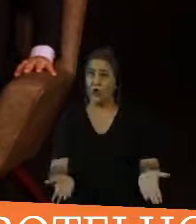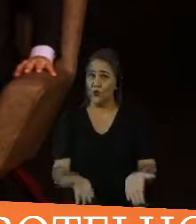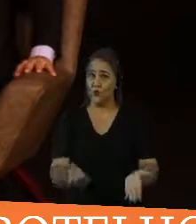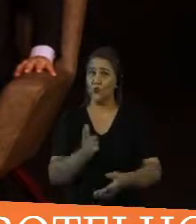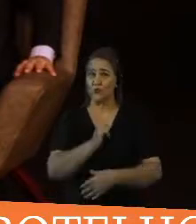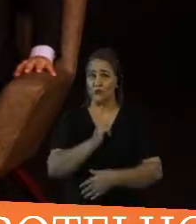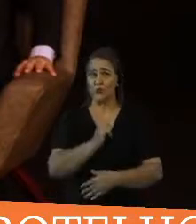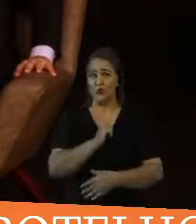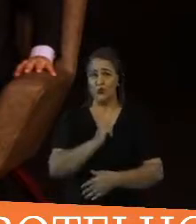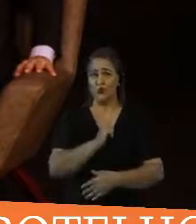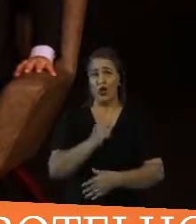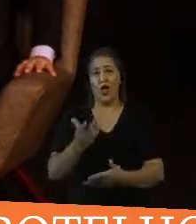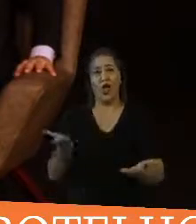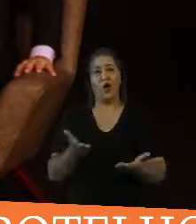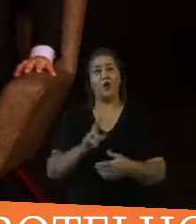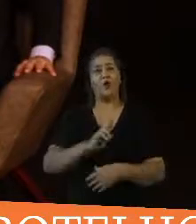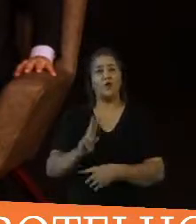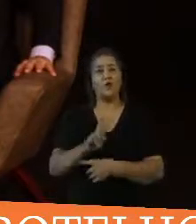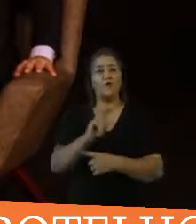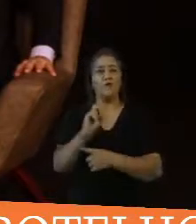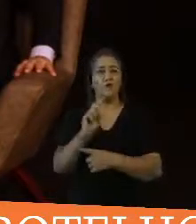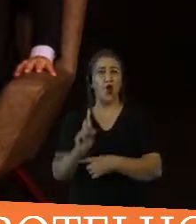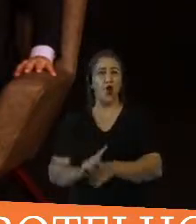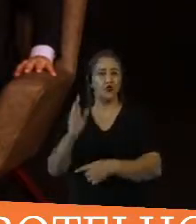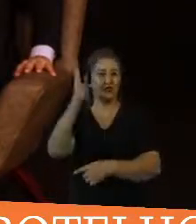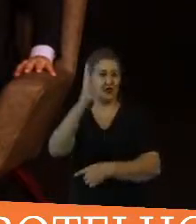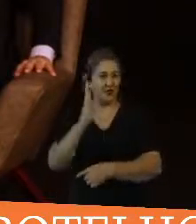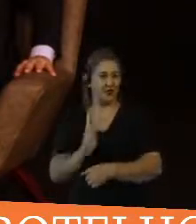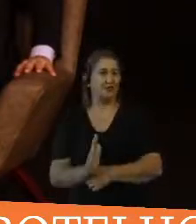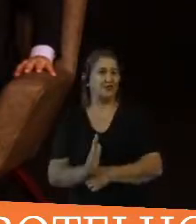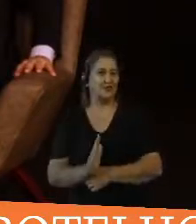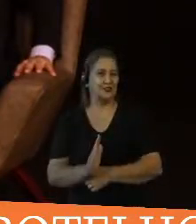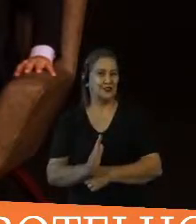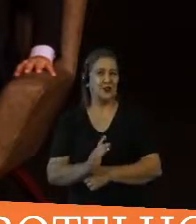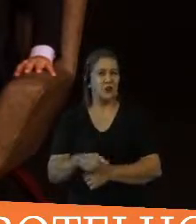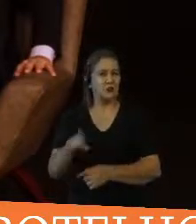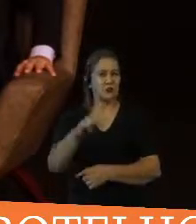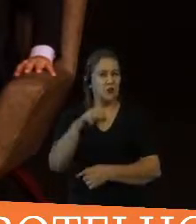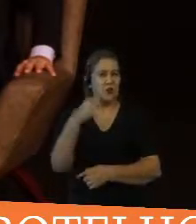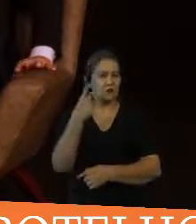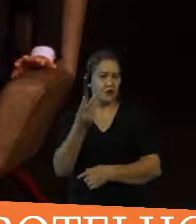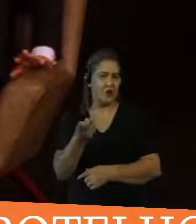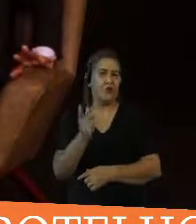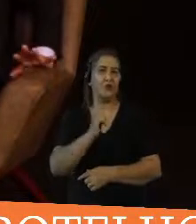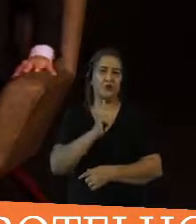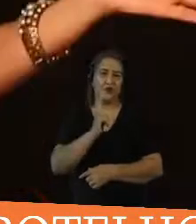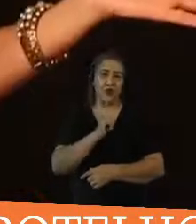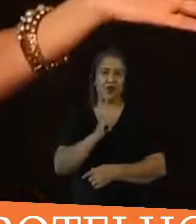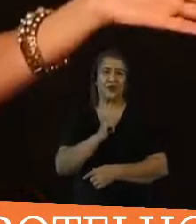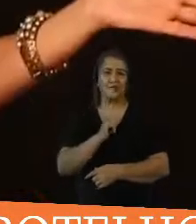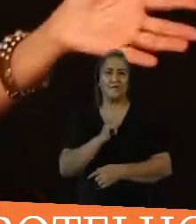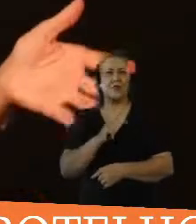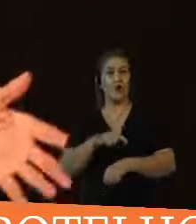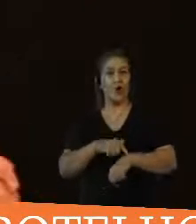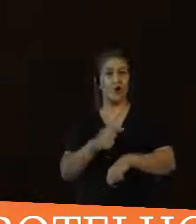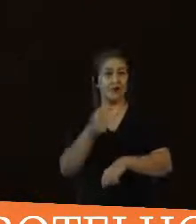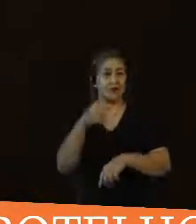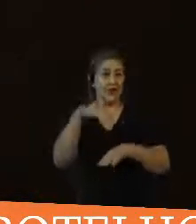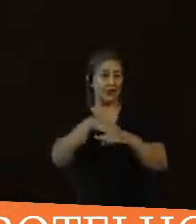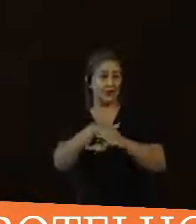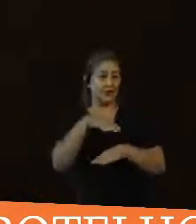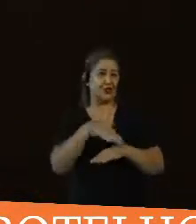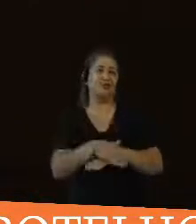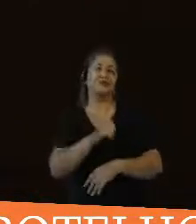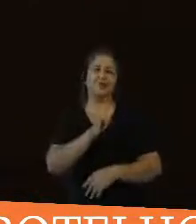Só que hoje ele tem o nome de A Voz do Brasil. Quem Brasília, nunca ouviu? 19 horas. Em Brasília, 19 horas,